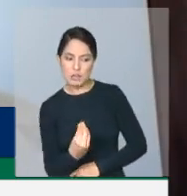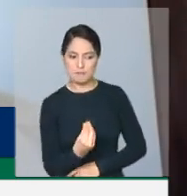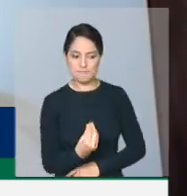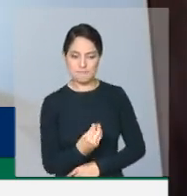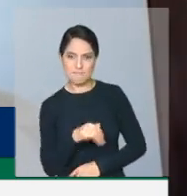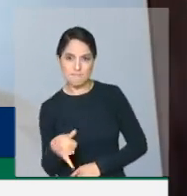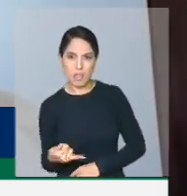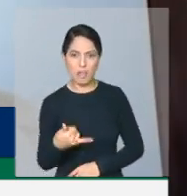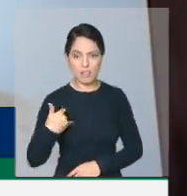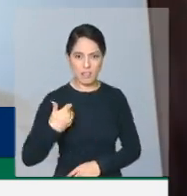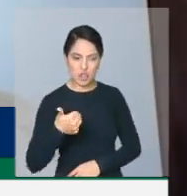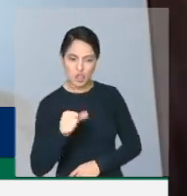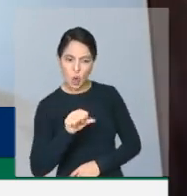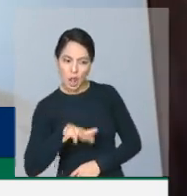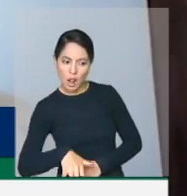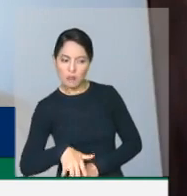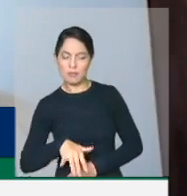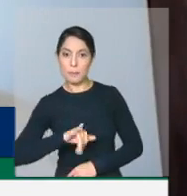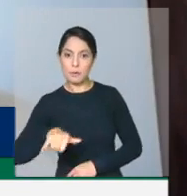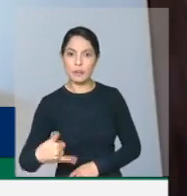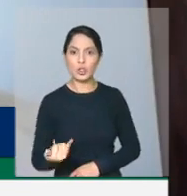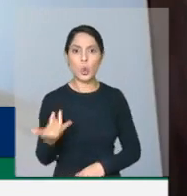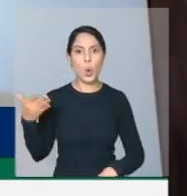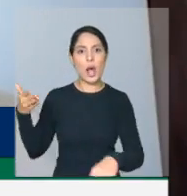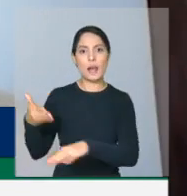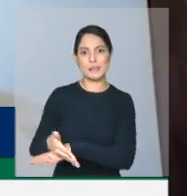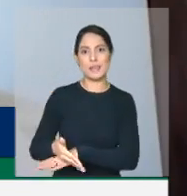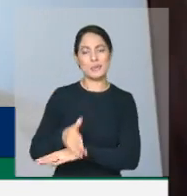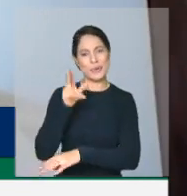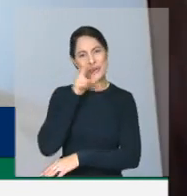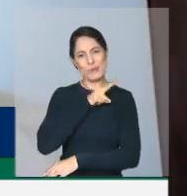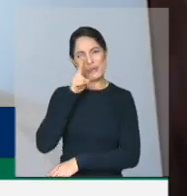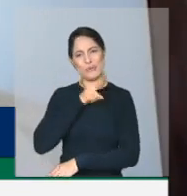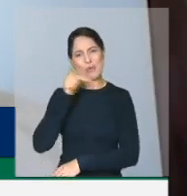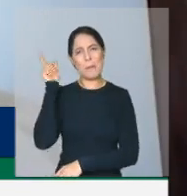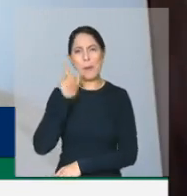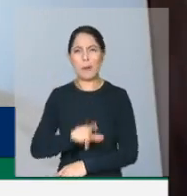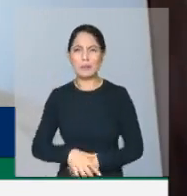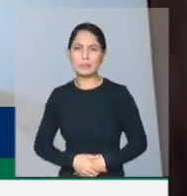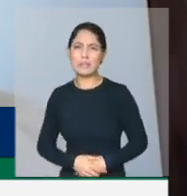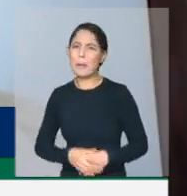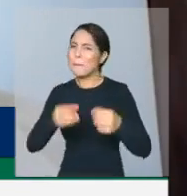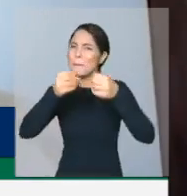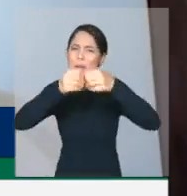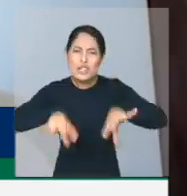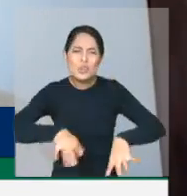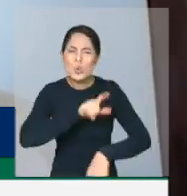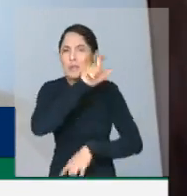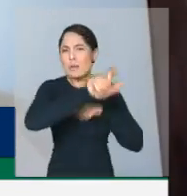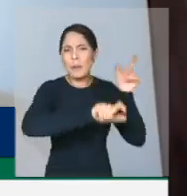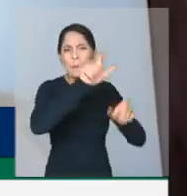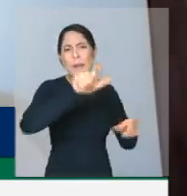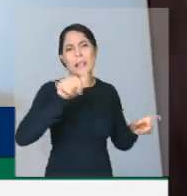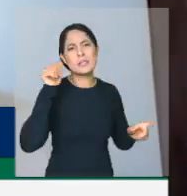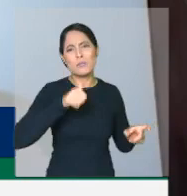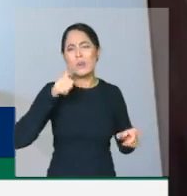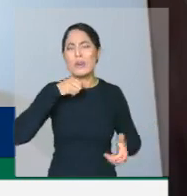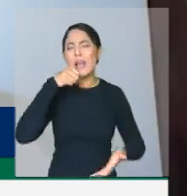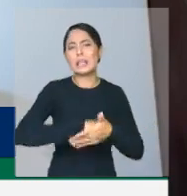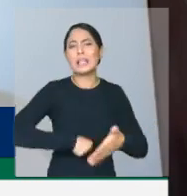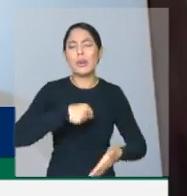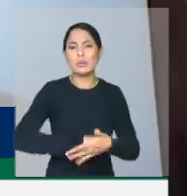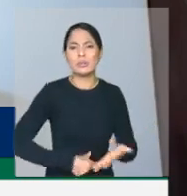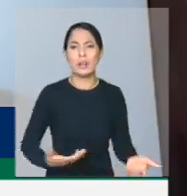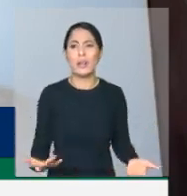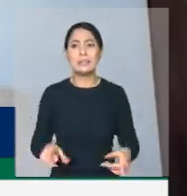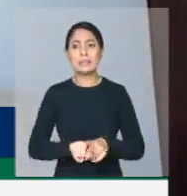para acessarem o auxílio emergencial. Isso tem causado enormes prejuízos para essas batalhadoras, além de